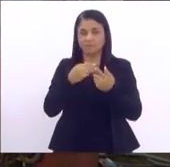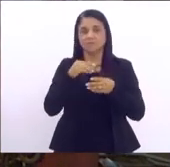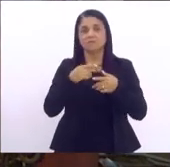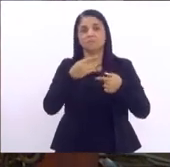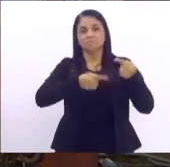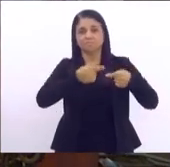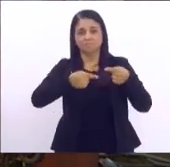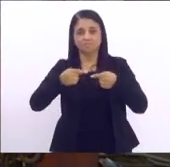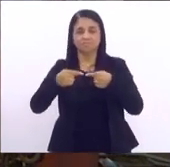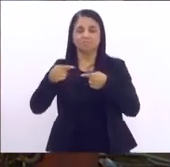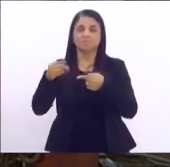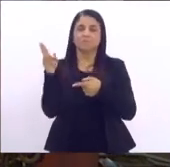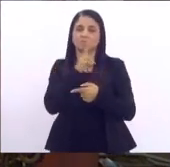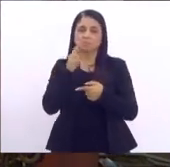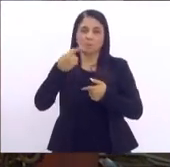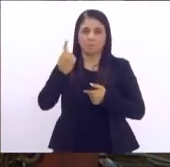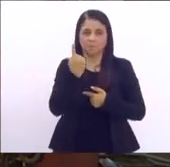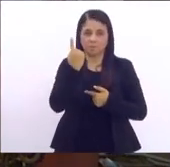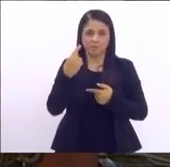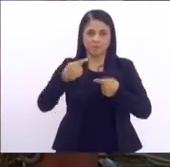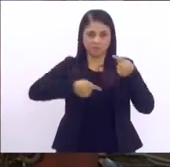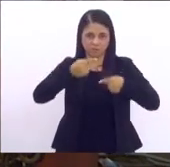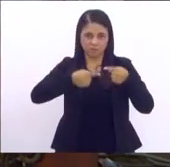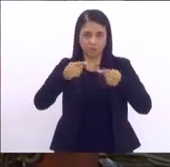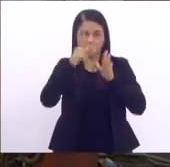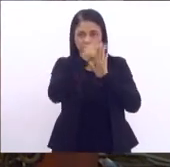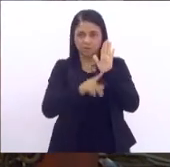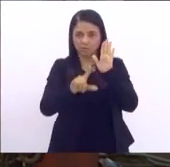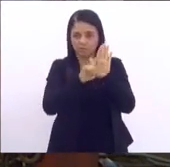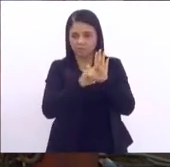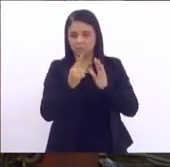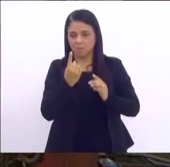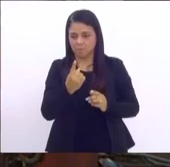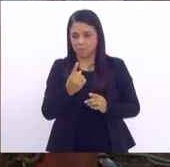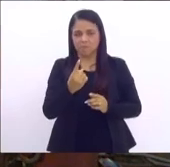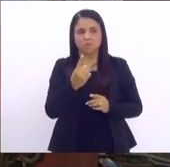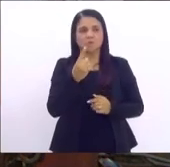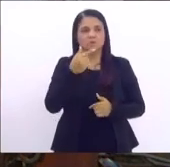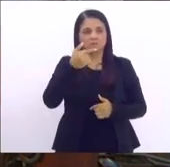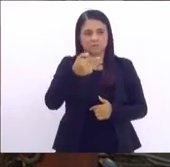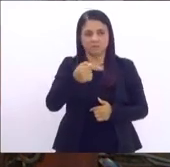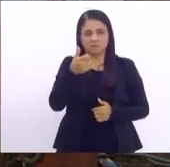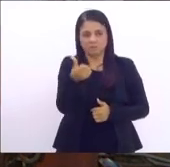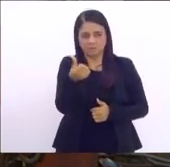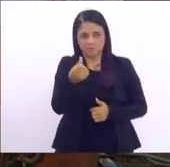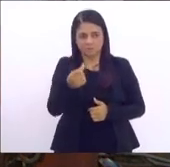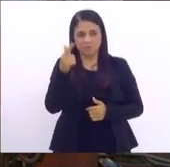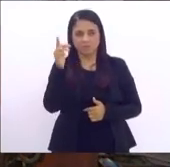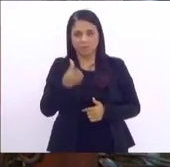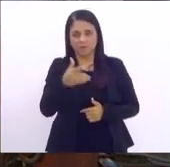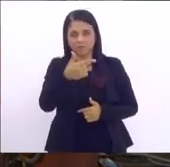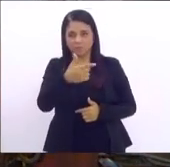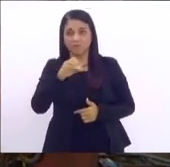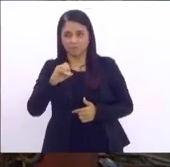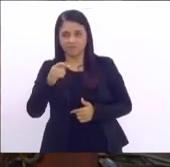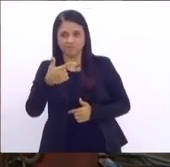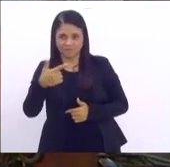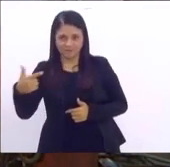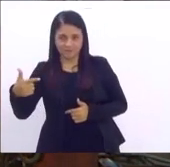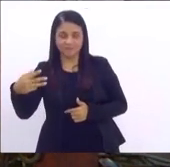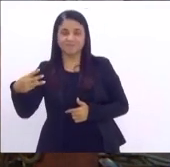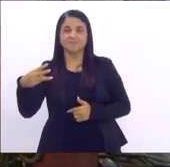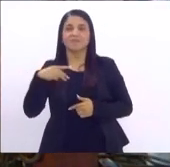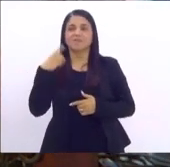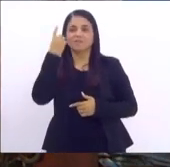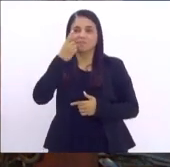discussão, projeto de lei número 1716 de 2023, de autoria do deputado Otônio de Paula Pai,